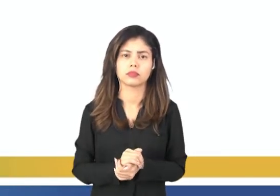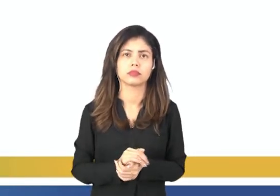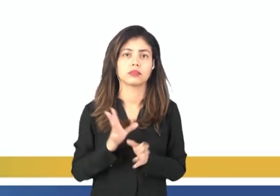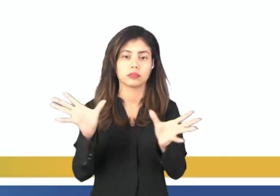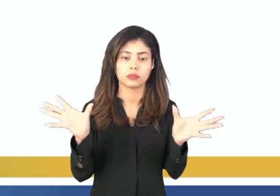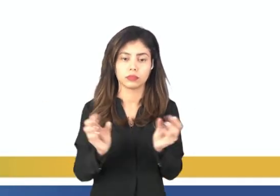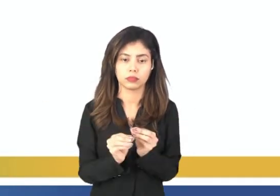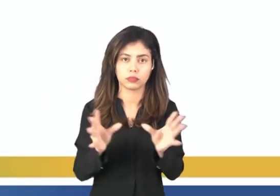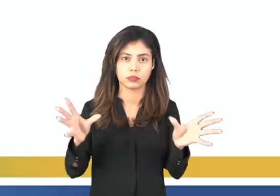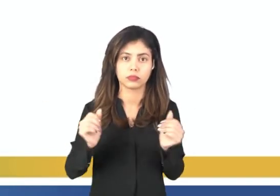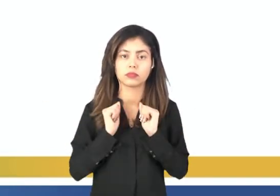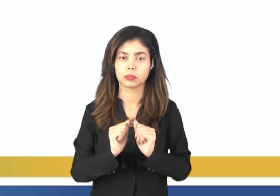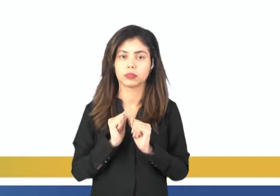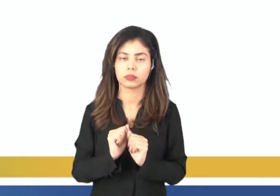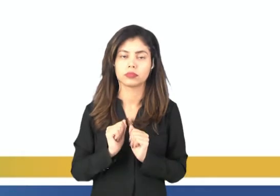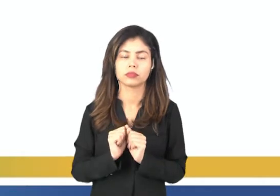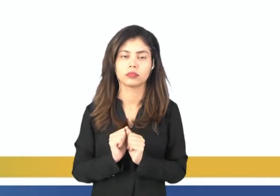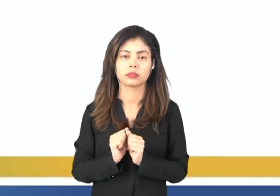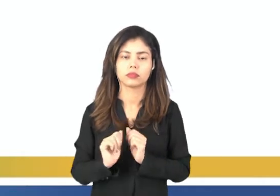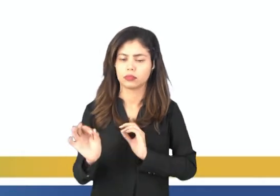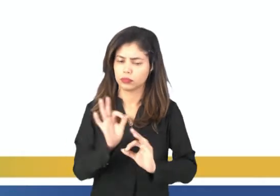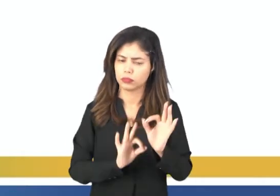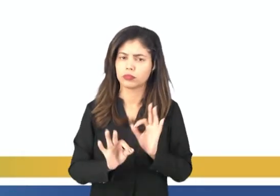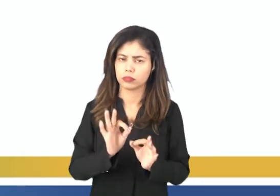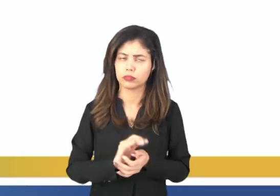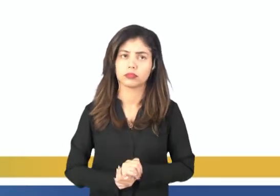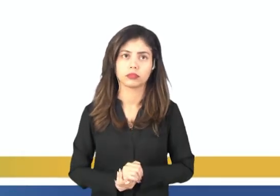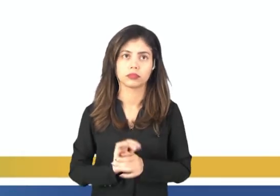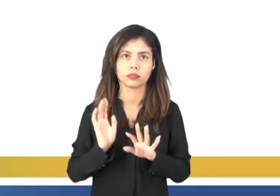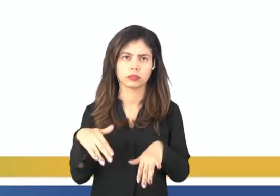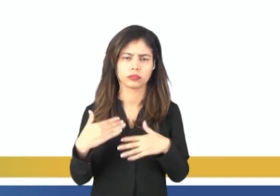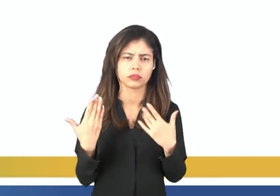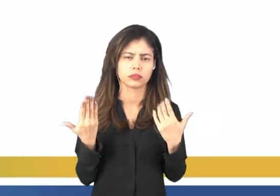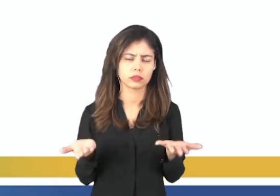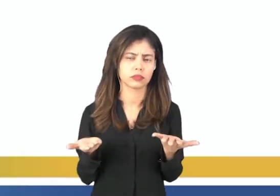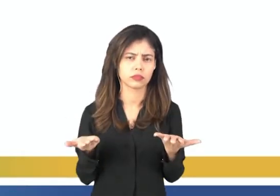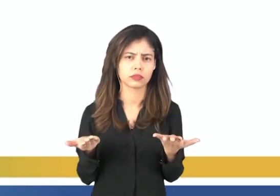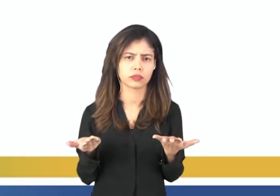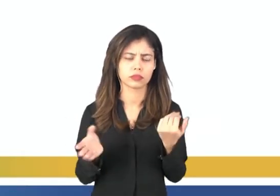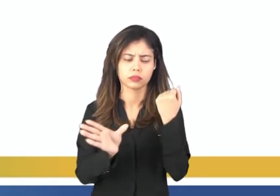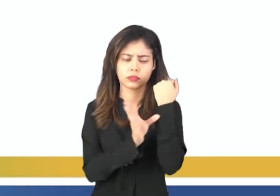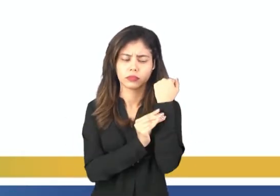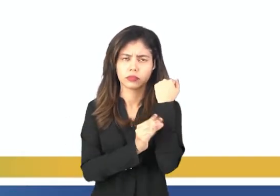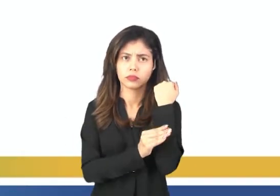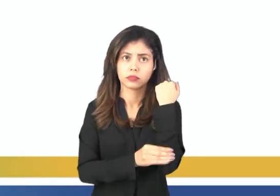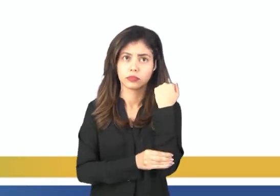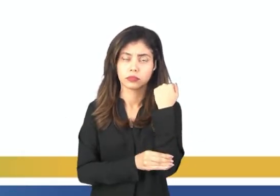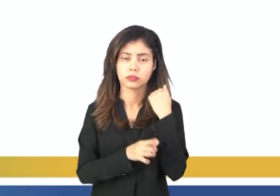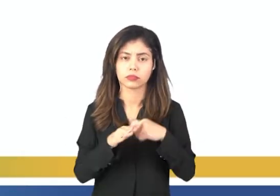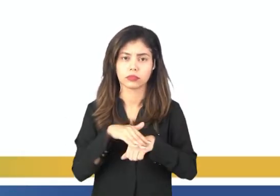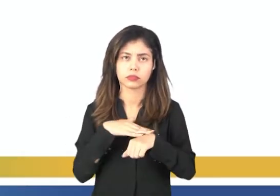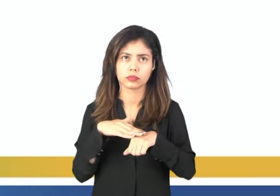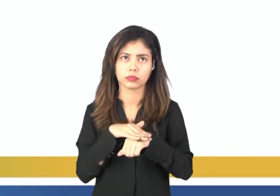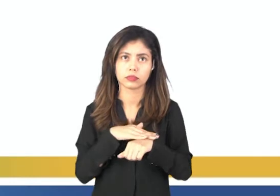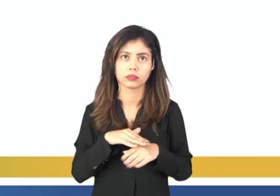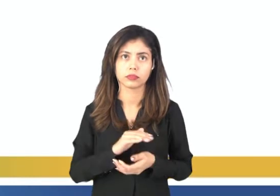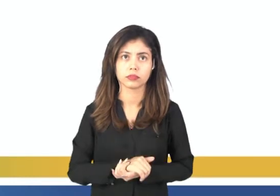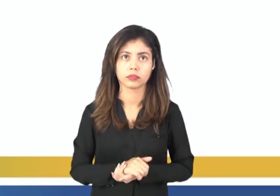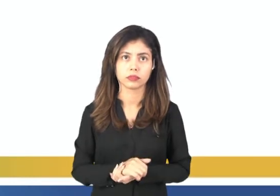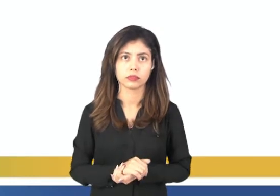aquela contração que eu posso ter um certo controle é qual tipo de músculo qual o tipo de tecido muscular